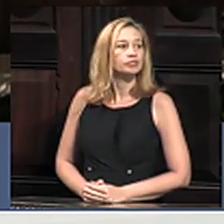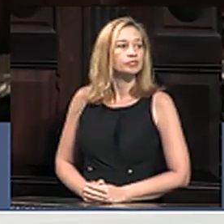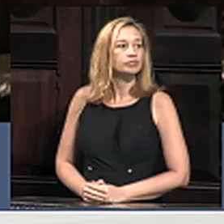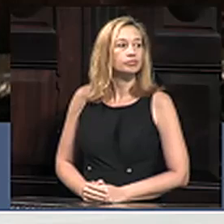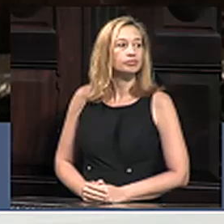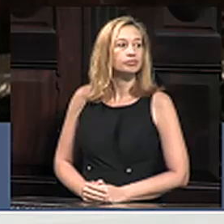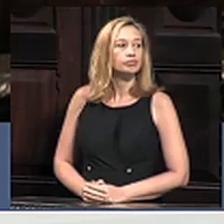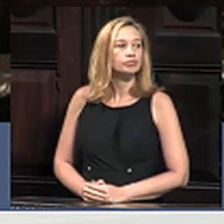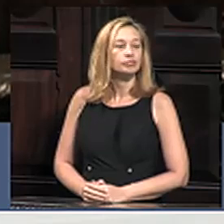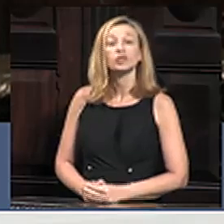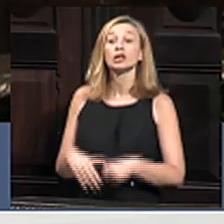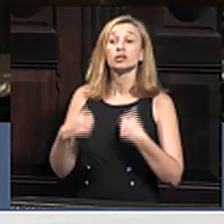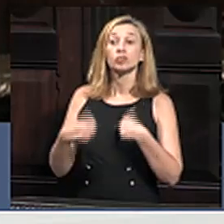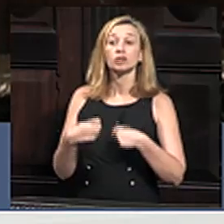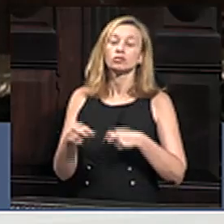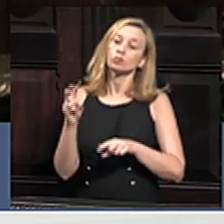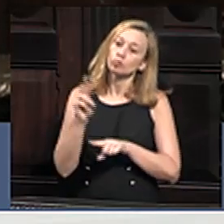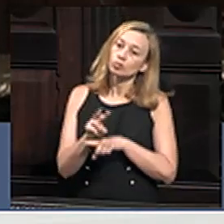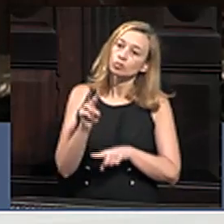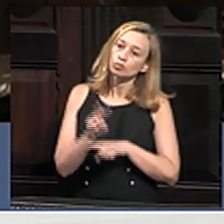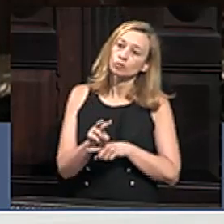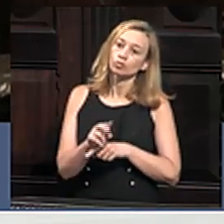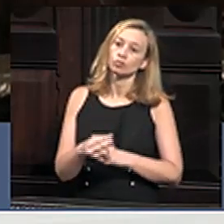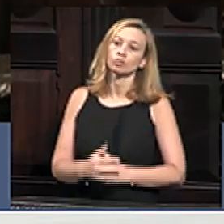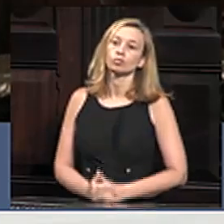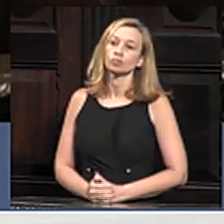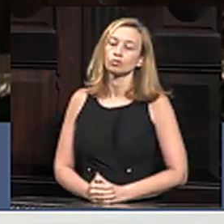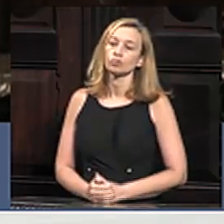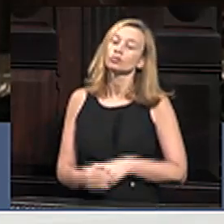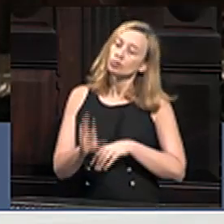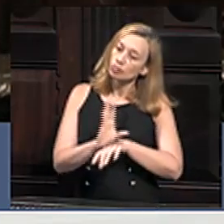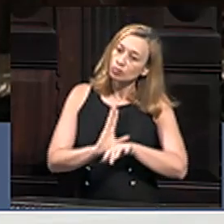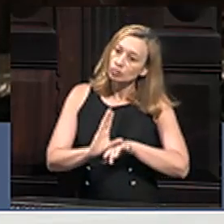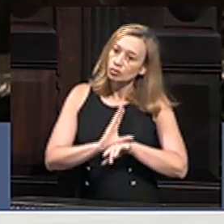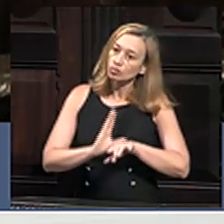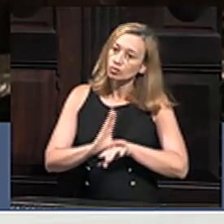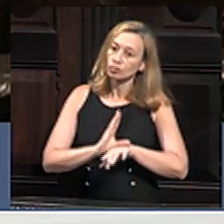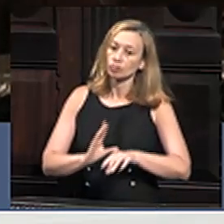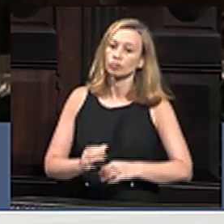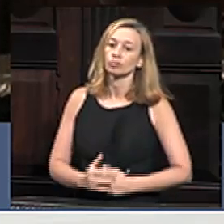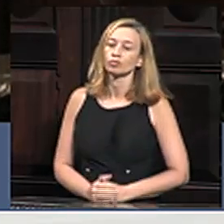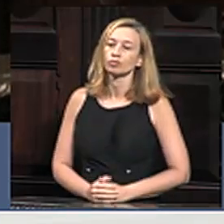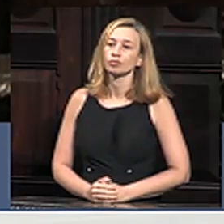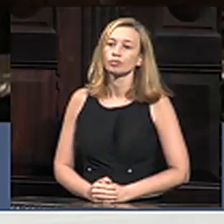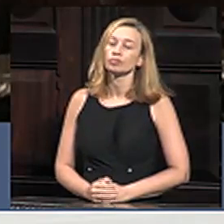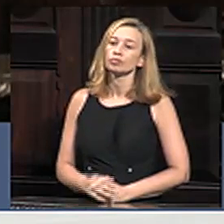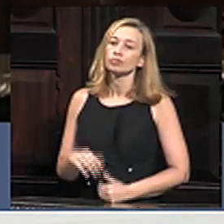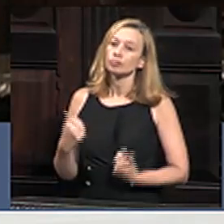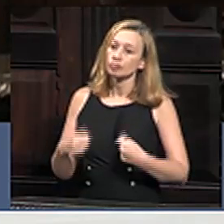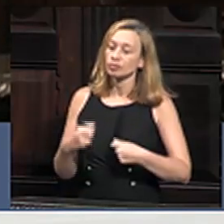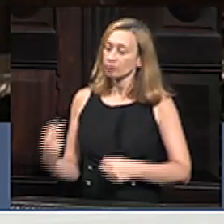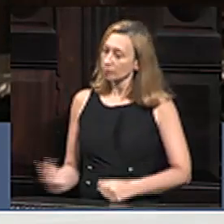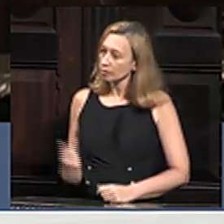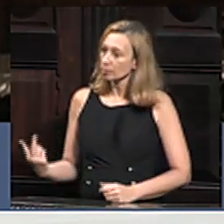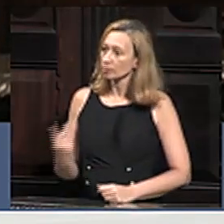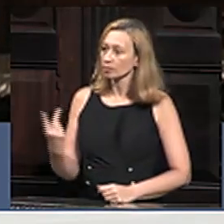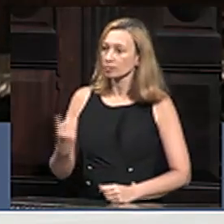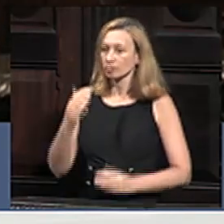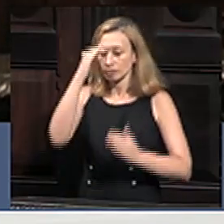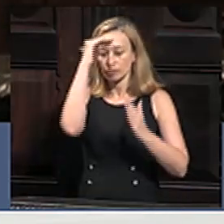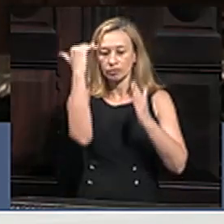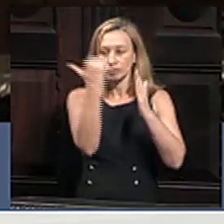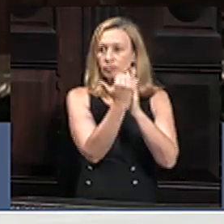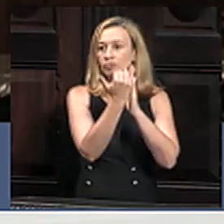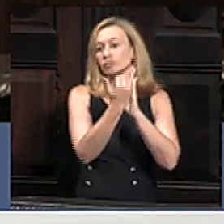Eles devem zelar pela Constituição. Eles devem fazer respeitar a